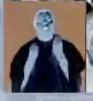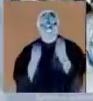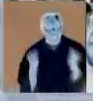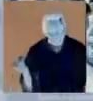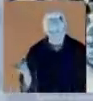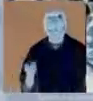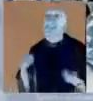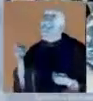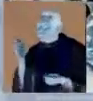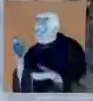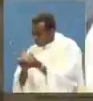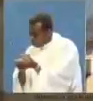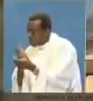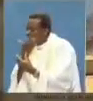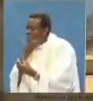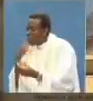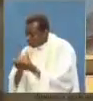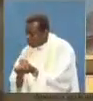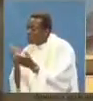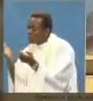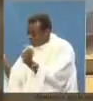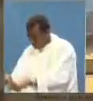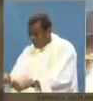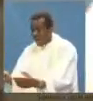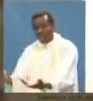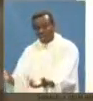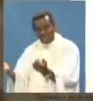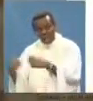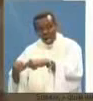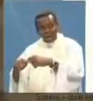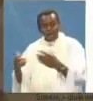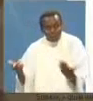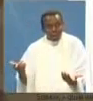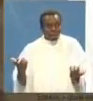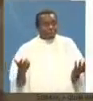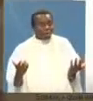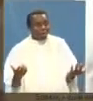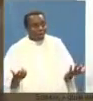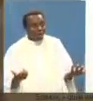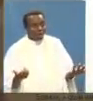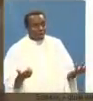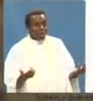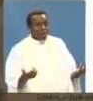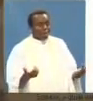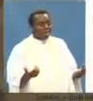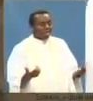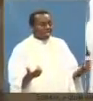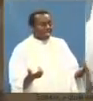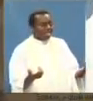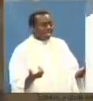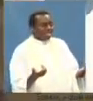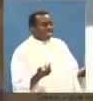É, porque uma vez uma mulher queria que eu pusesse a minha mão no coração dela. Falei: não tem jeito não, hein?